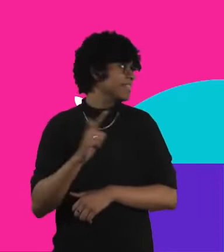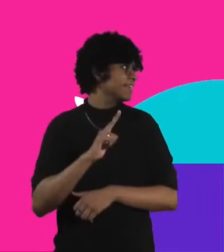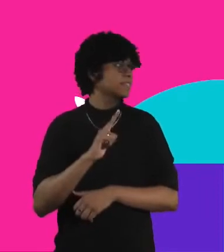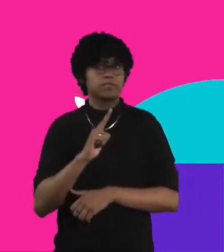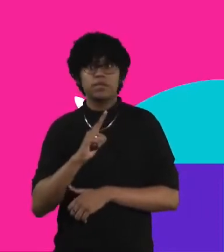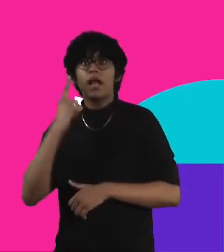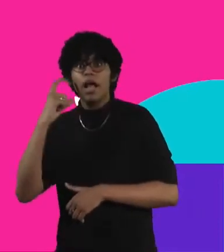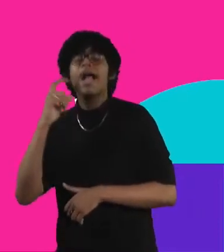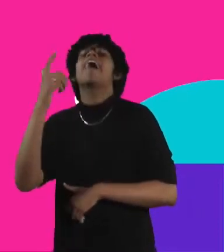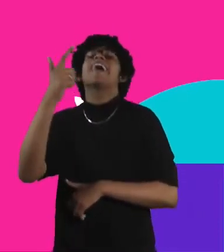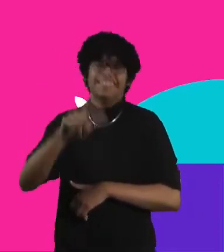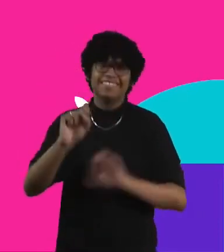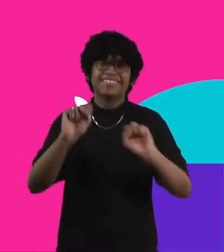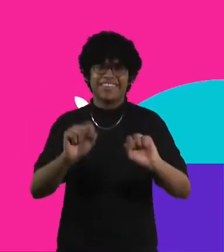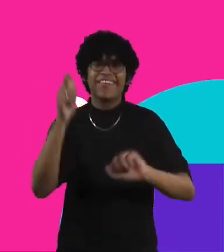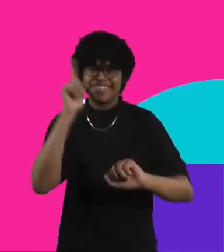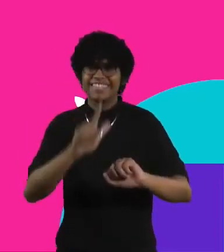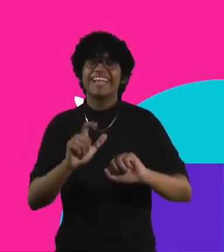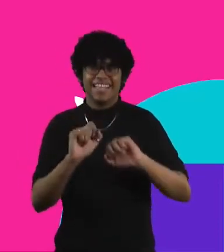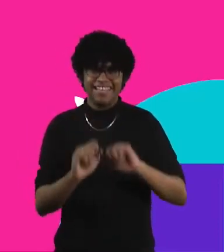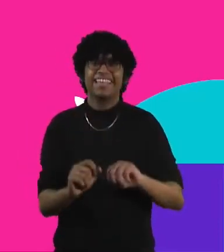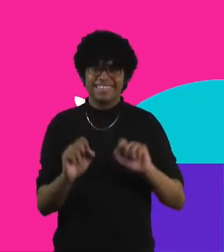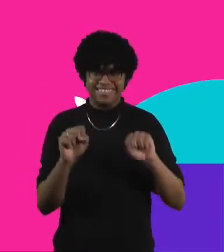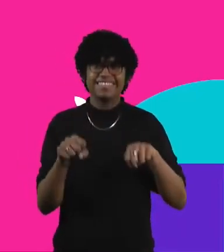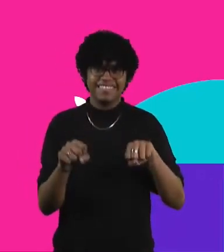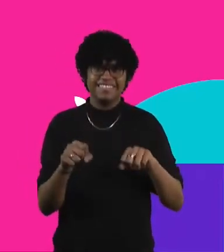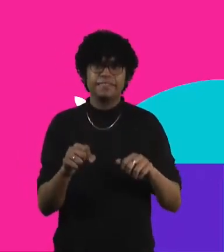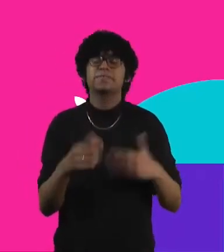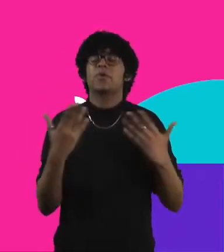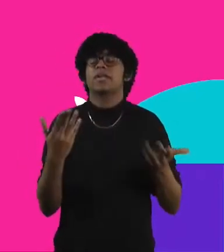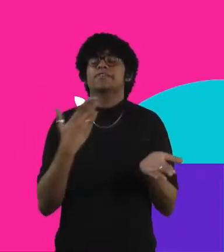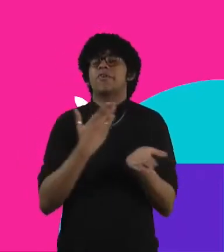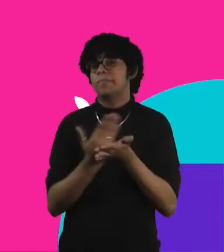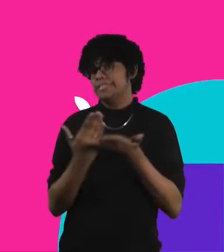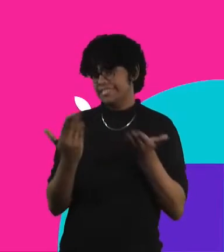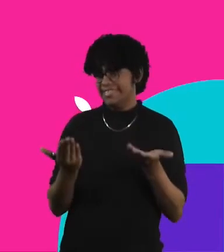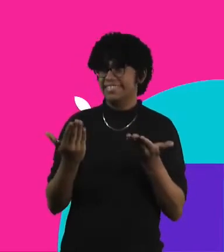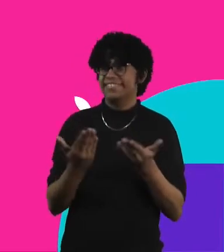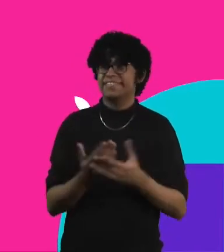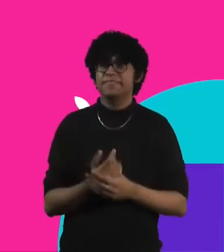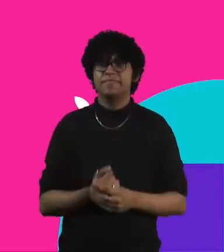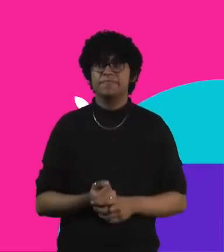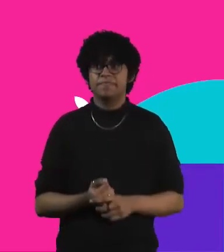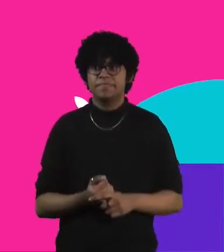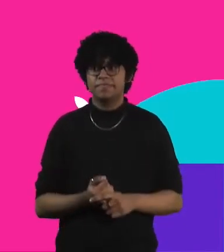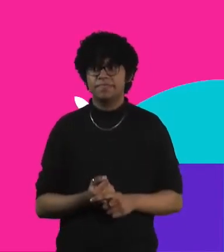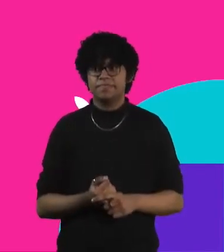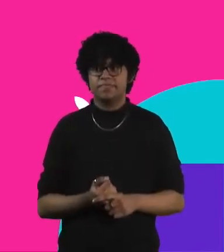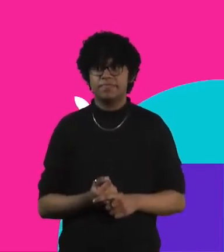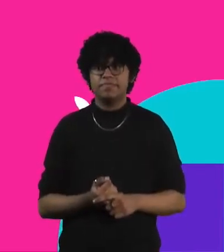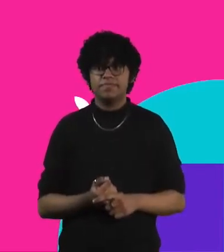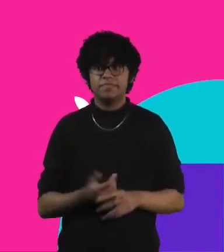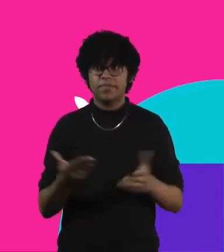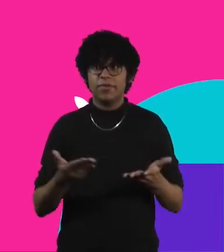agora? Agora sim. Continuamos aí. Vamos lá, pessoal. Vamos lá. Agora